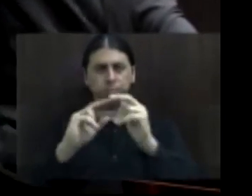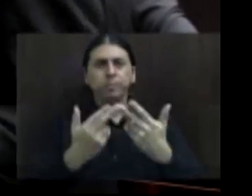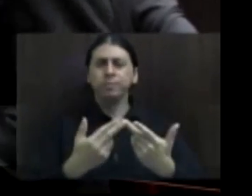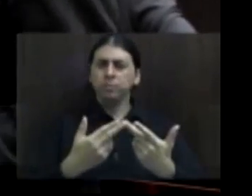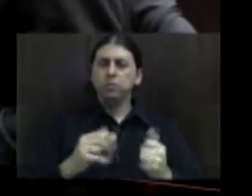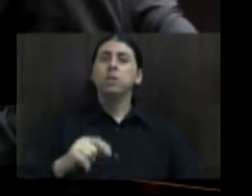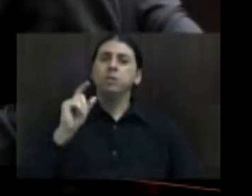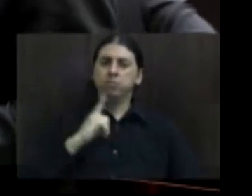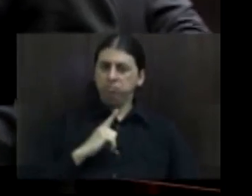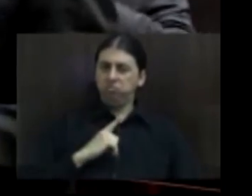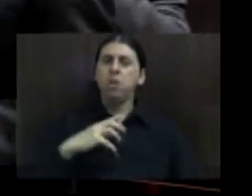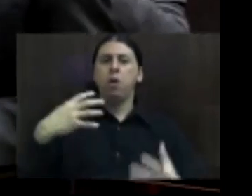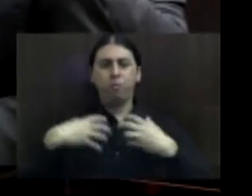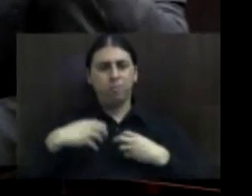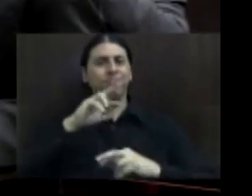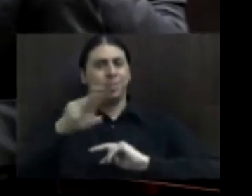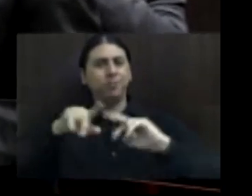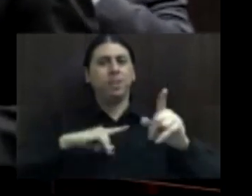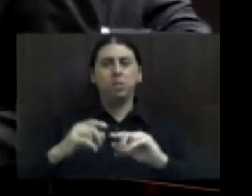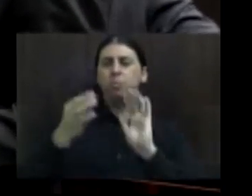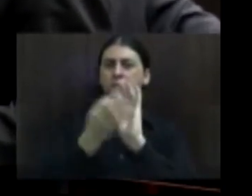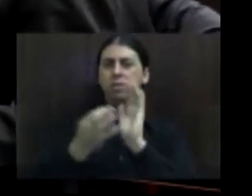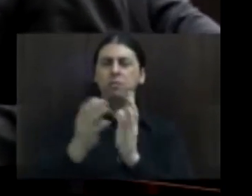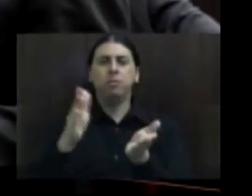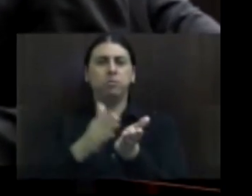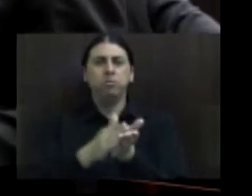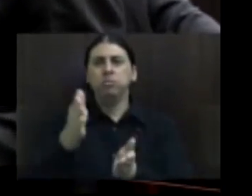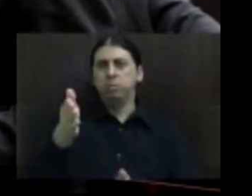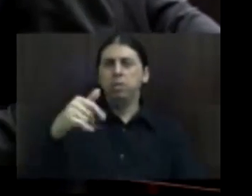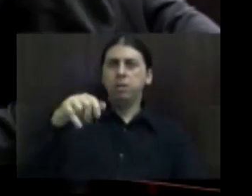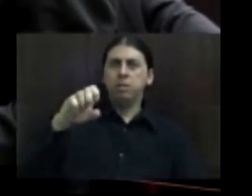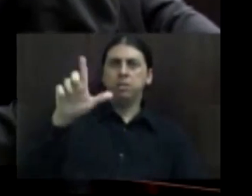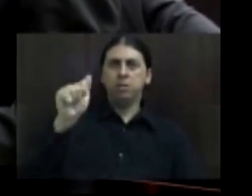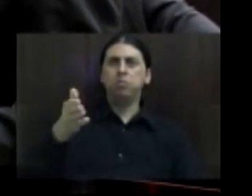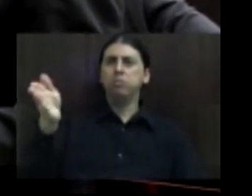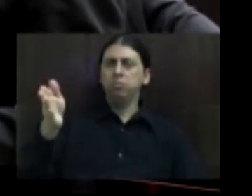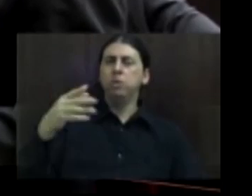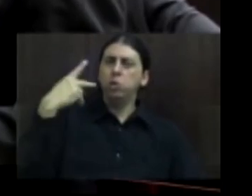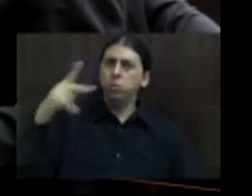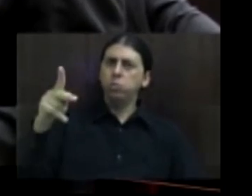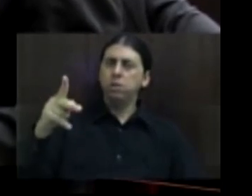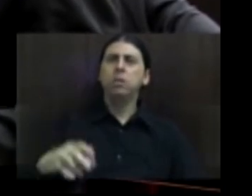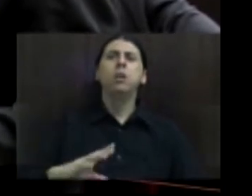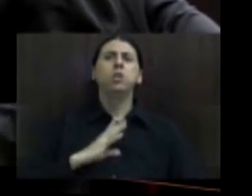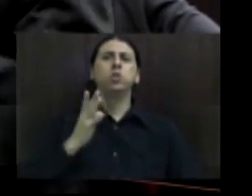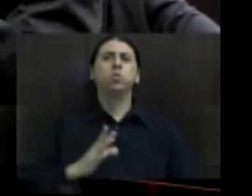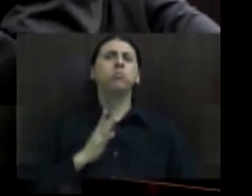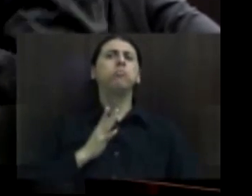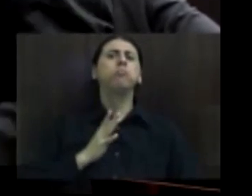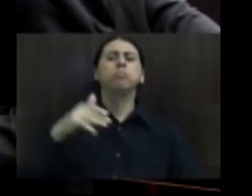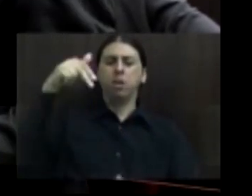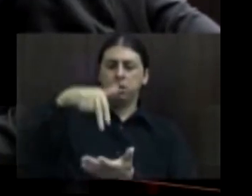mais diversas formas as nossas opiniões parabenizar Deputado Marcelo pela sua atitude de